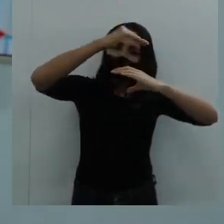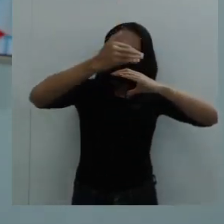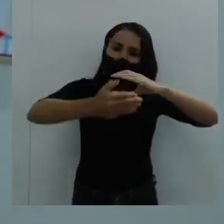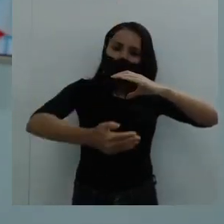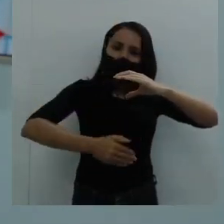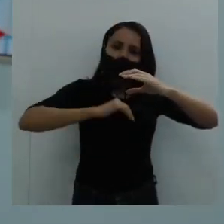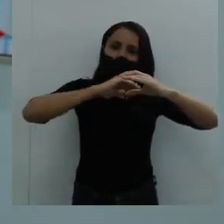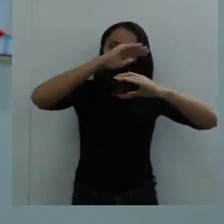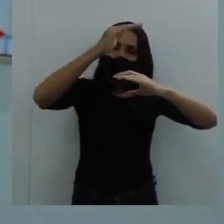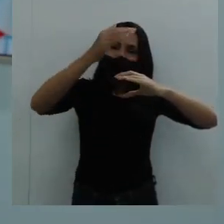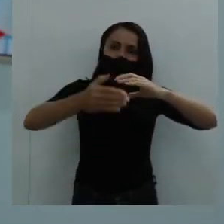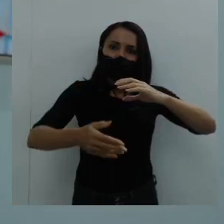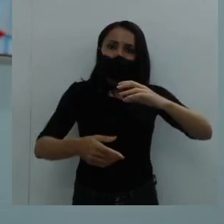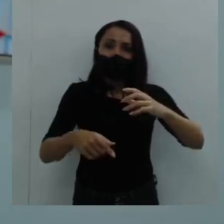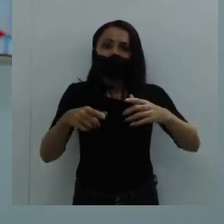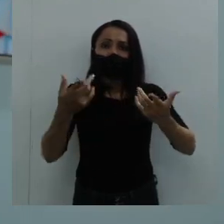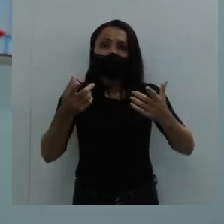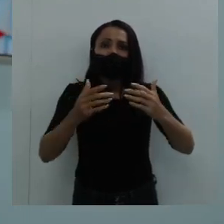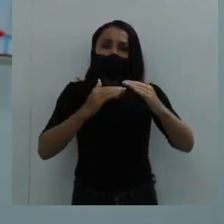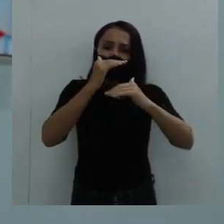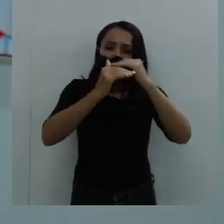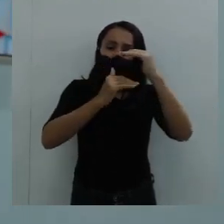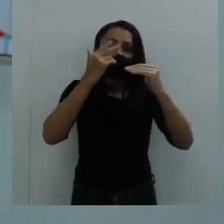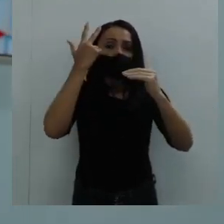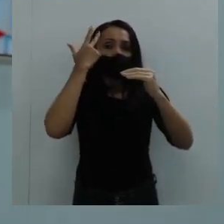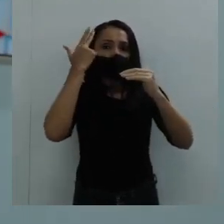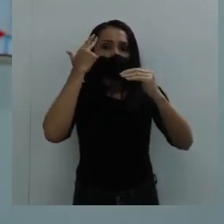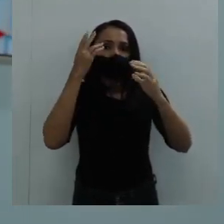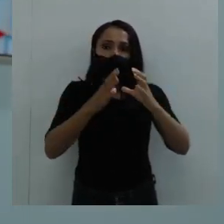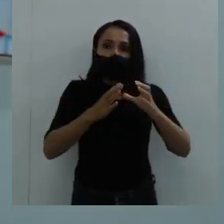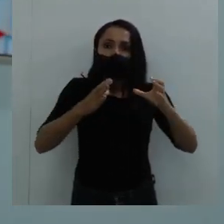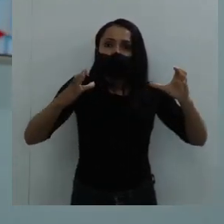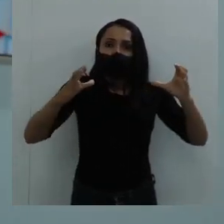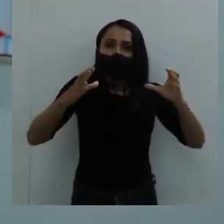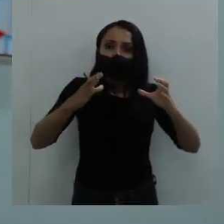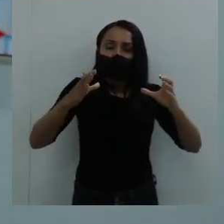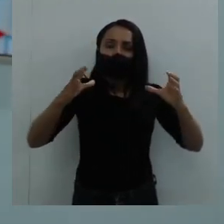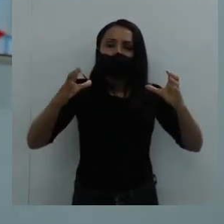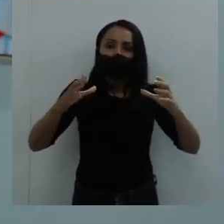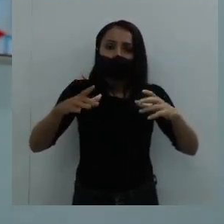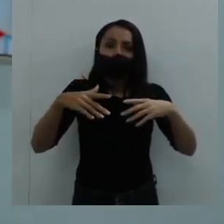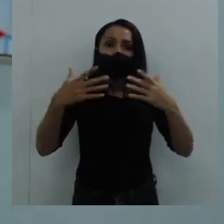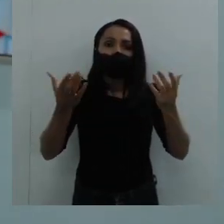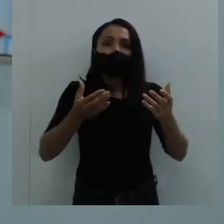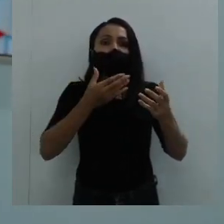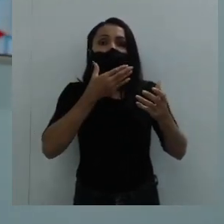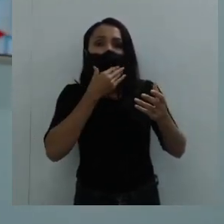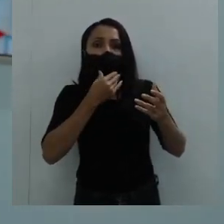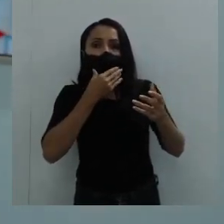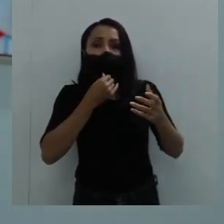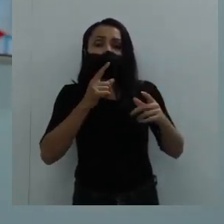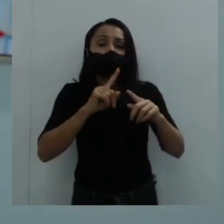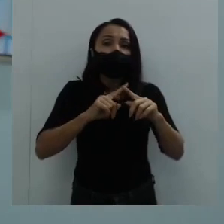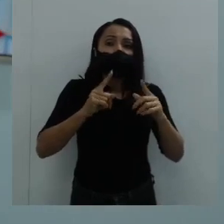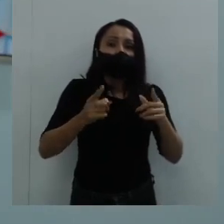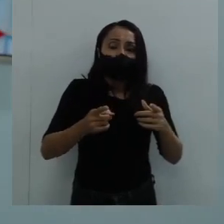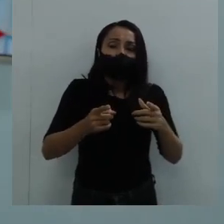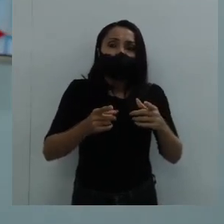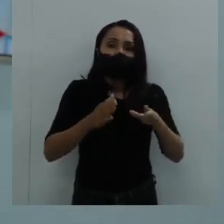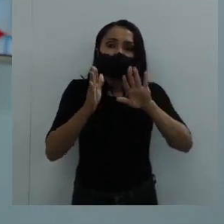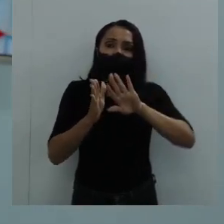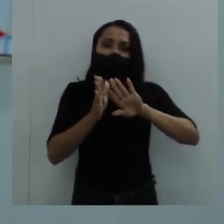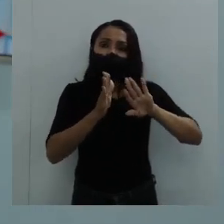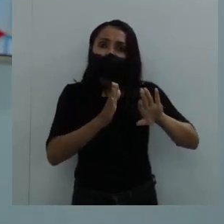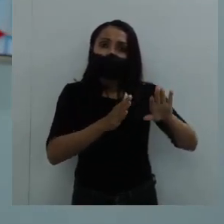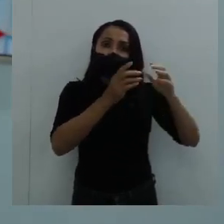falando do efeito estufa, que é um processo natural e lógico que teve a ação do homem que fez com que esse processo deixasse de